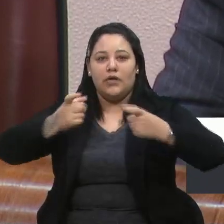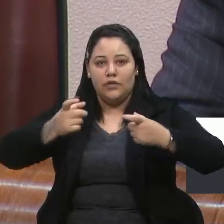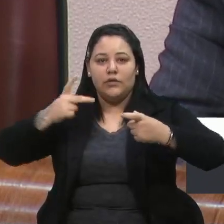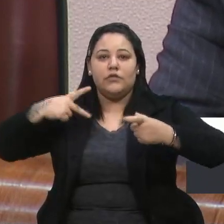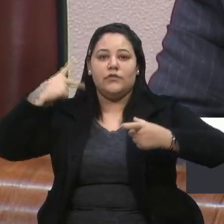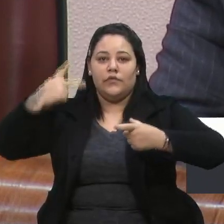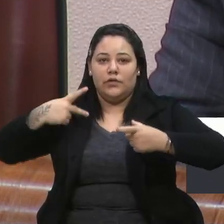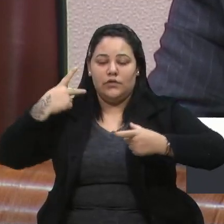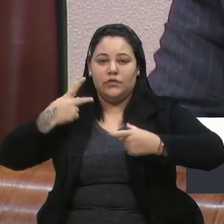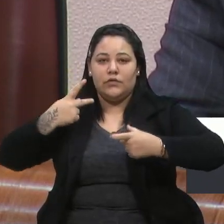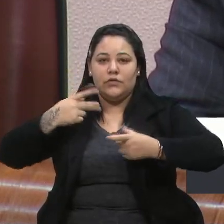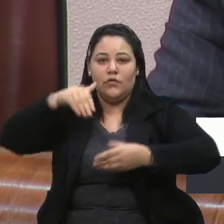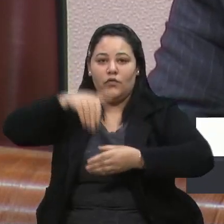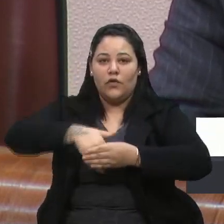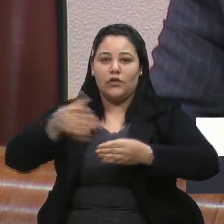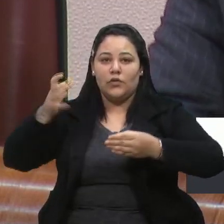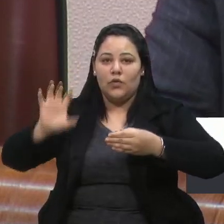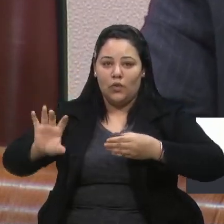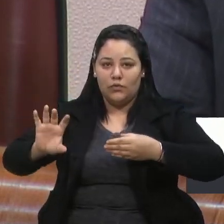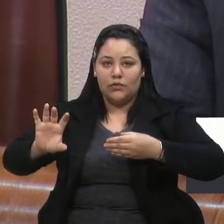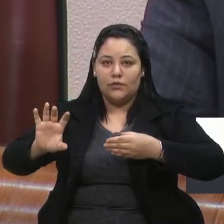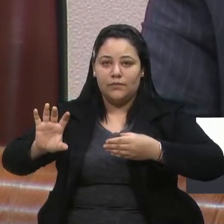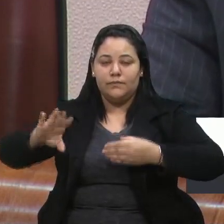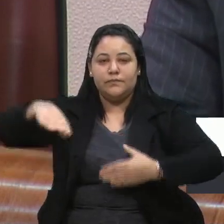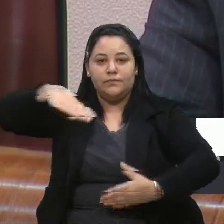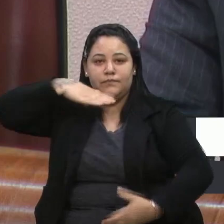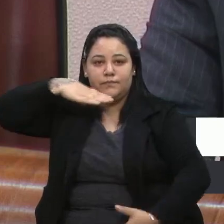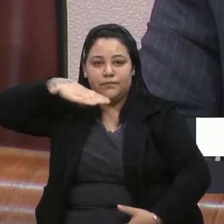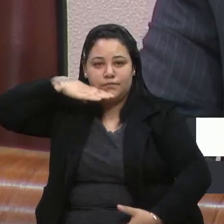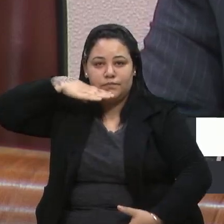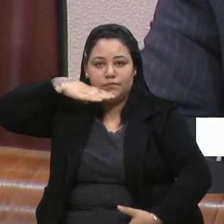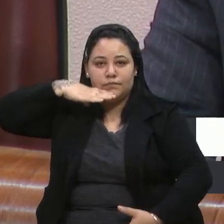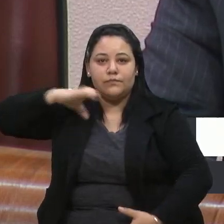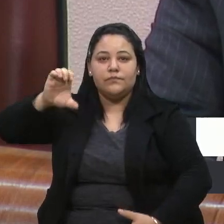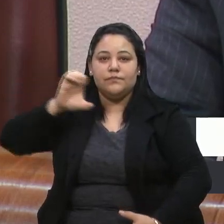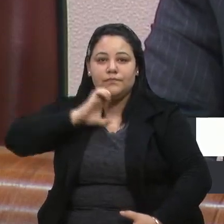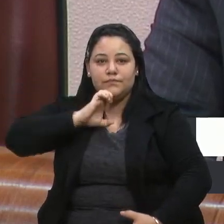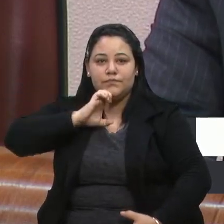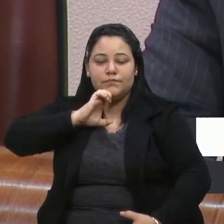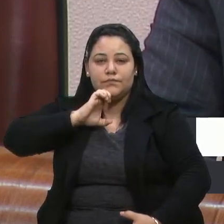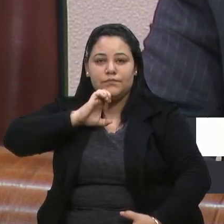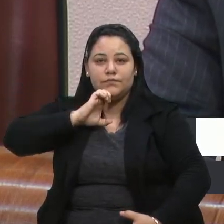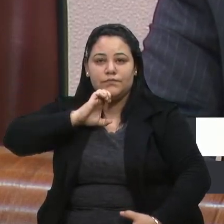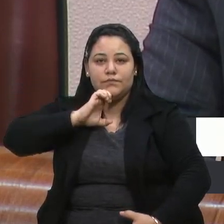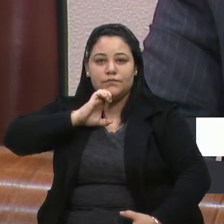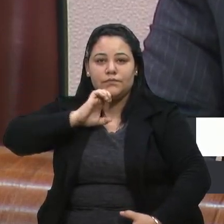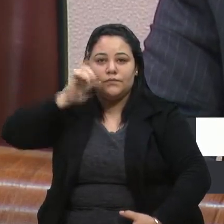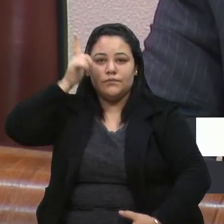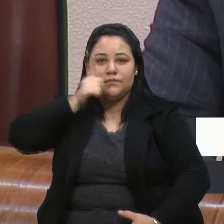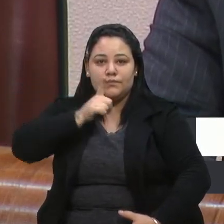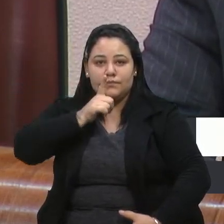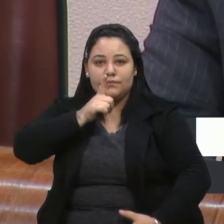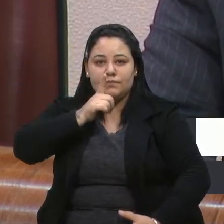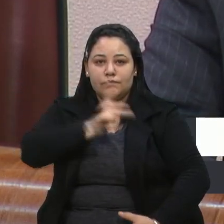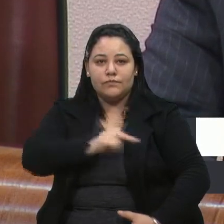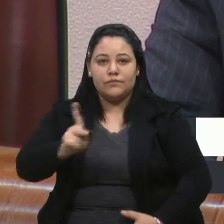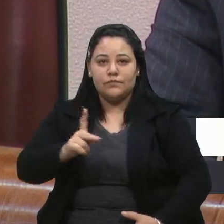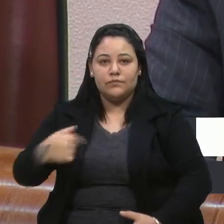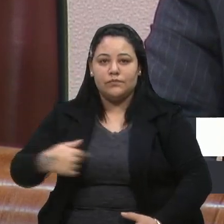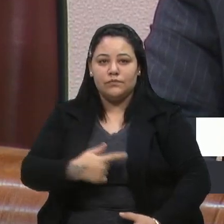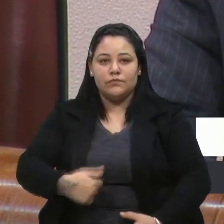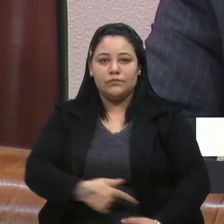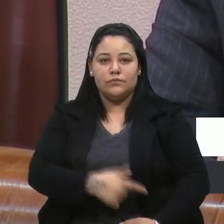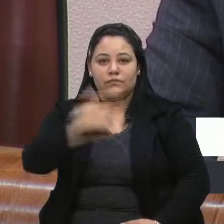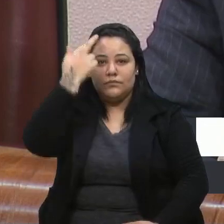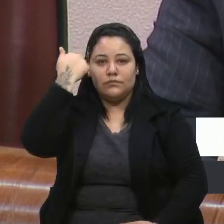com votos contrários de Bortola, Estela Balardim, Lucas Carenhato, Professor Zanquim,